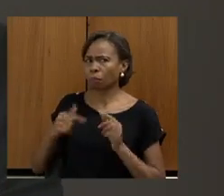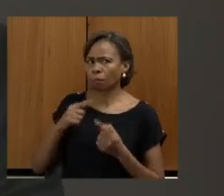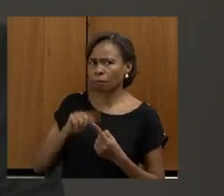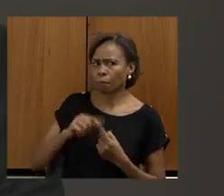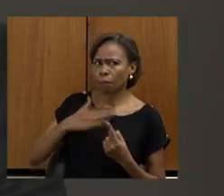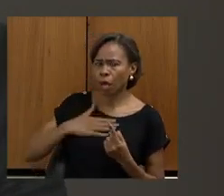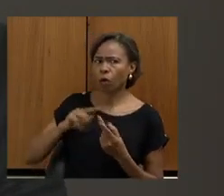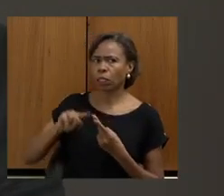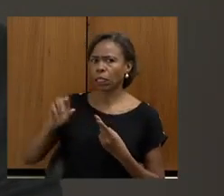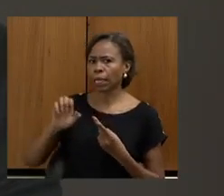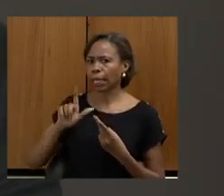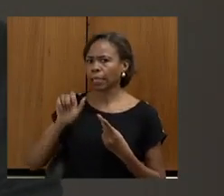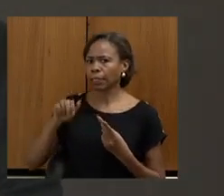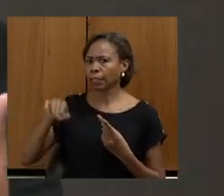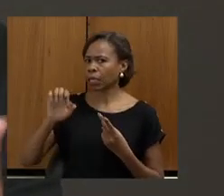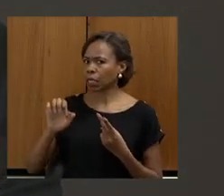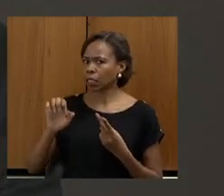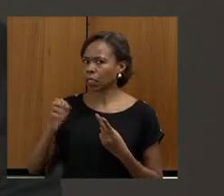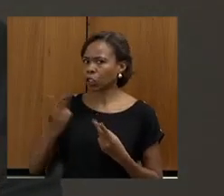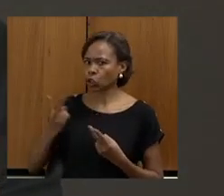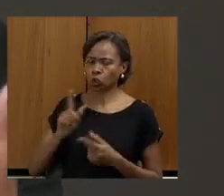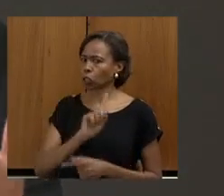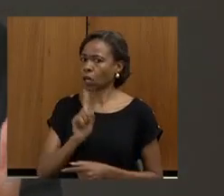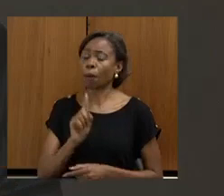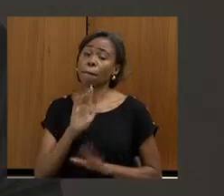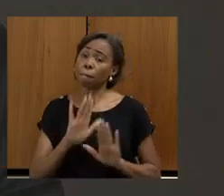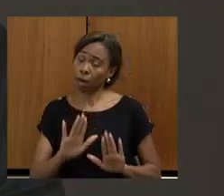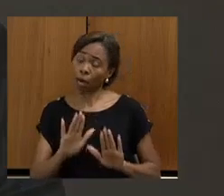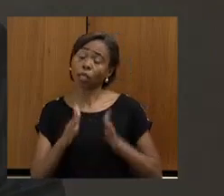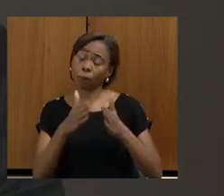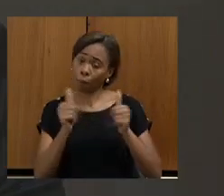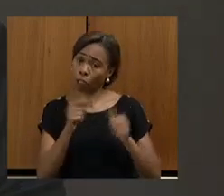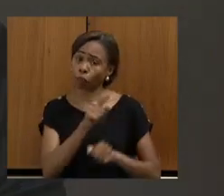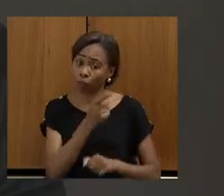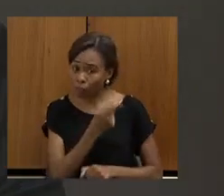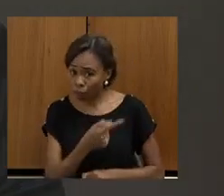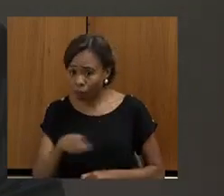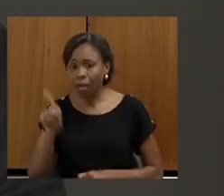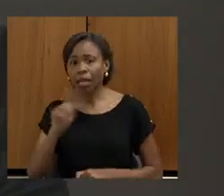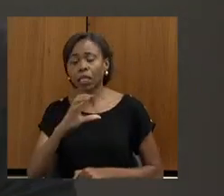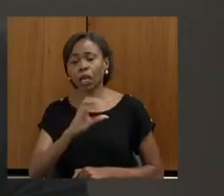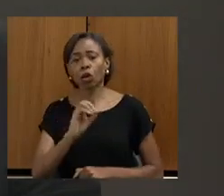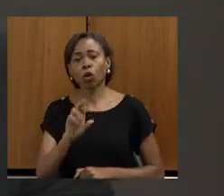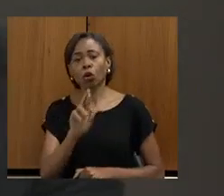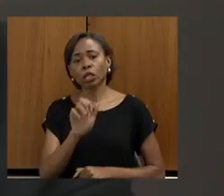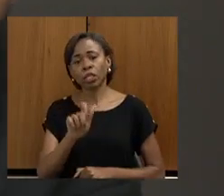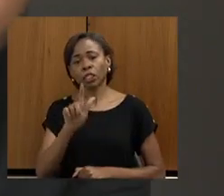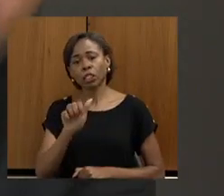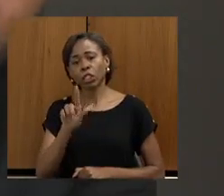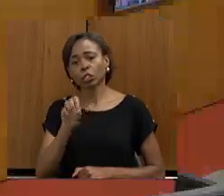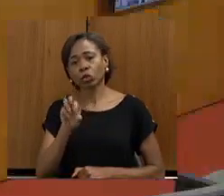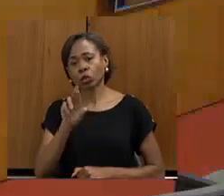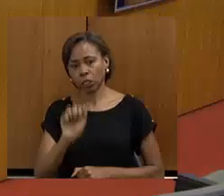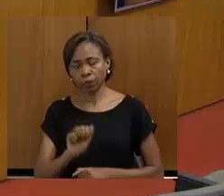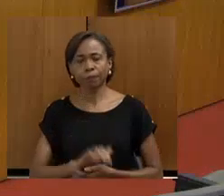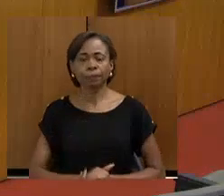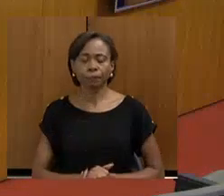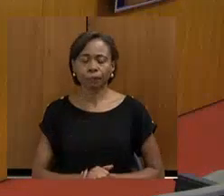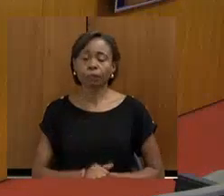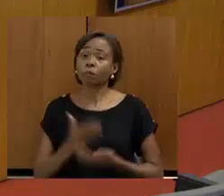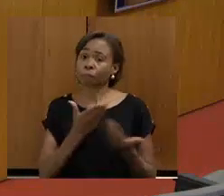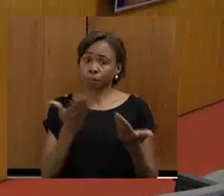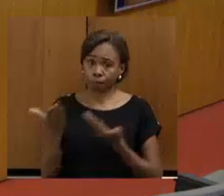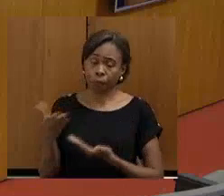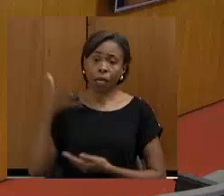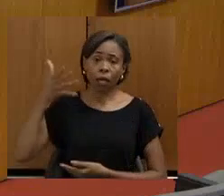mas ainda assim corroboro, peço que a senhora procure a corrigidoria. Muito obrigado. Muito obrigado. Vou passar a fala